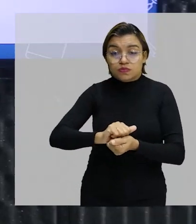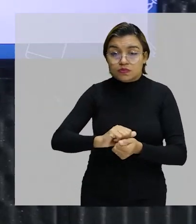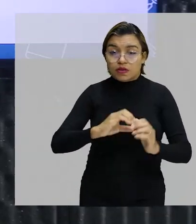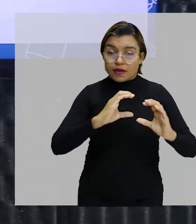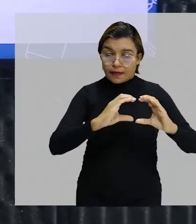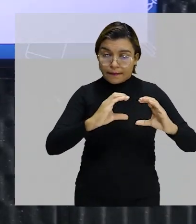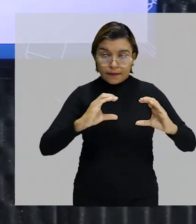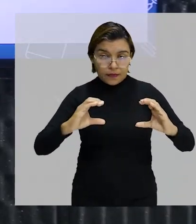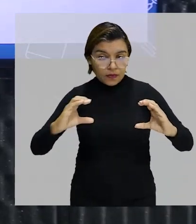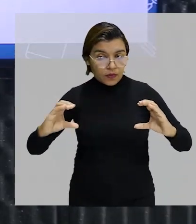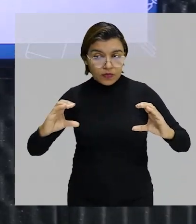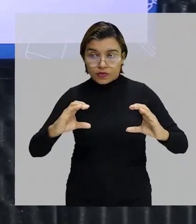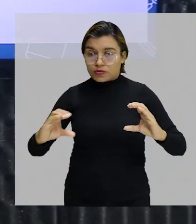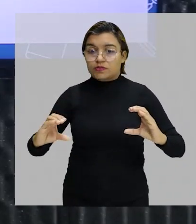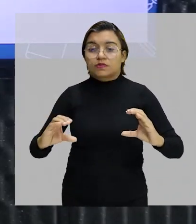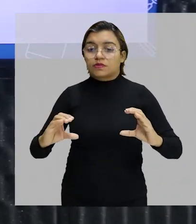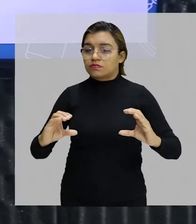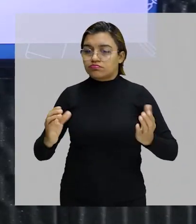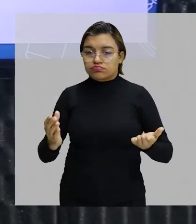não ramificada,